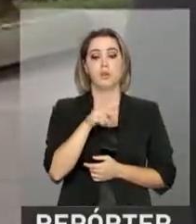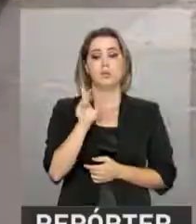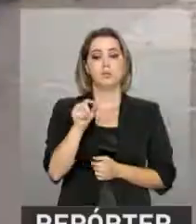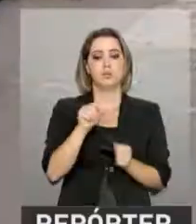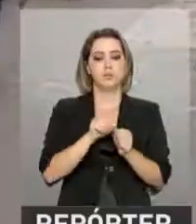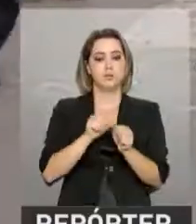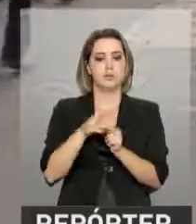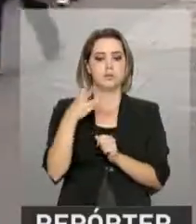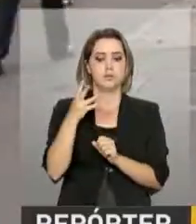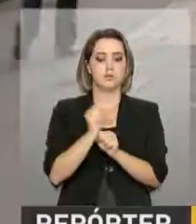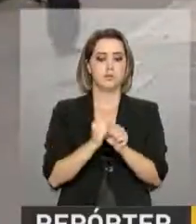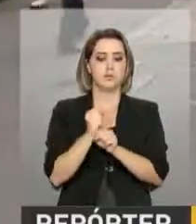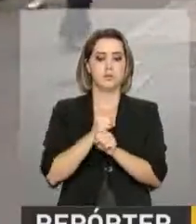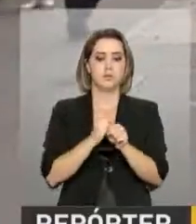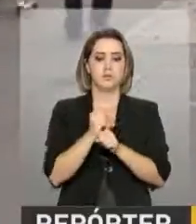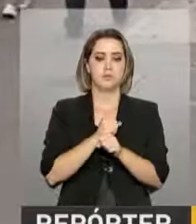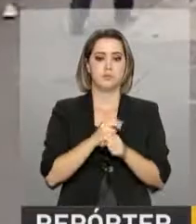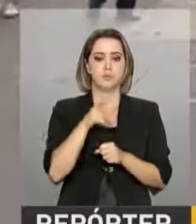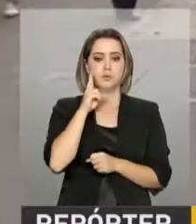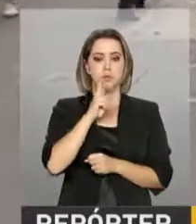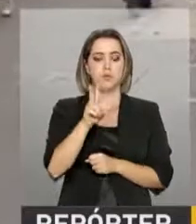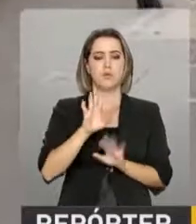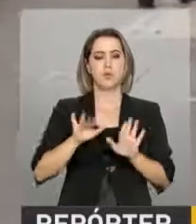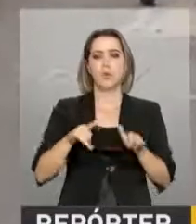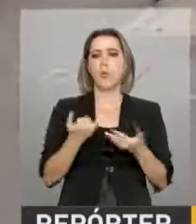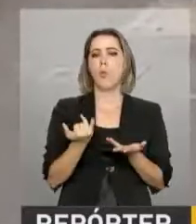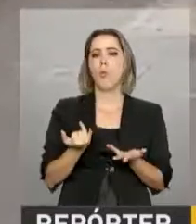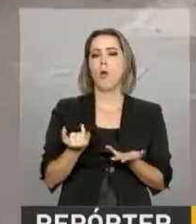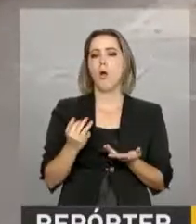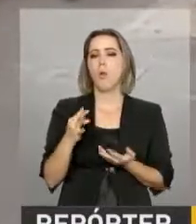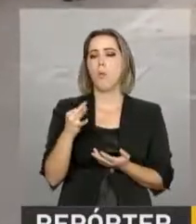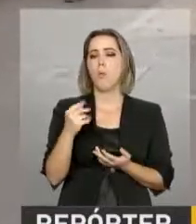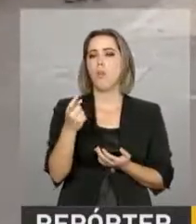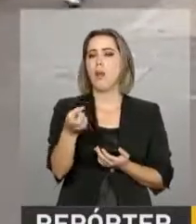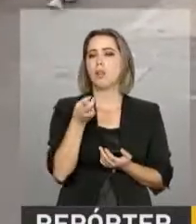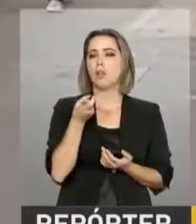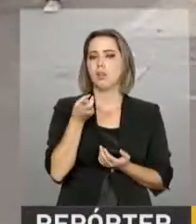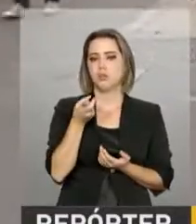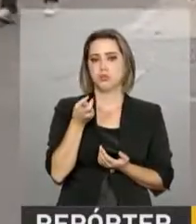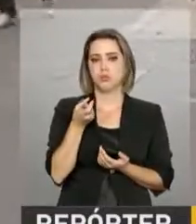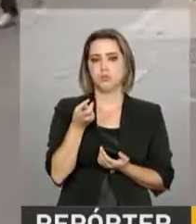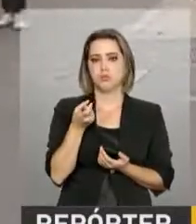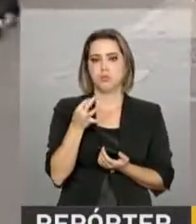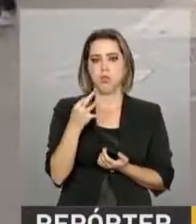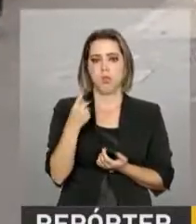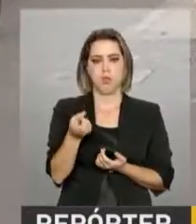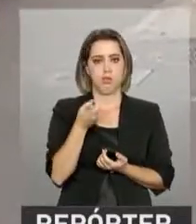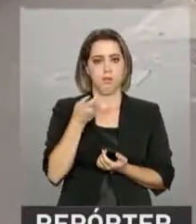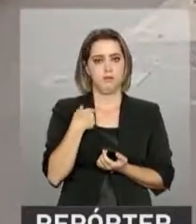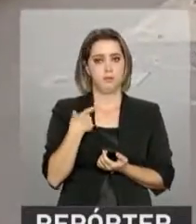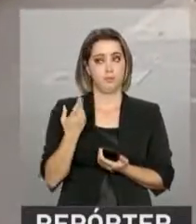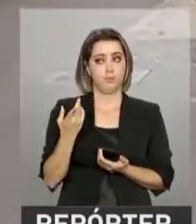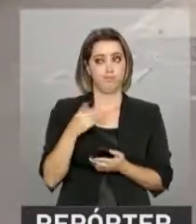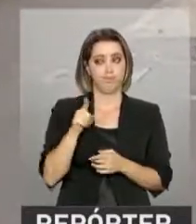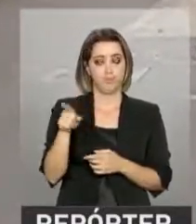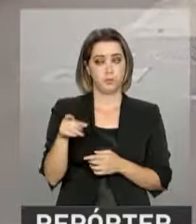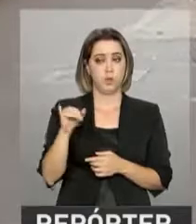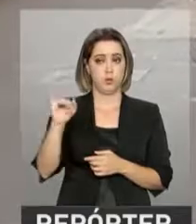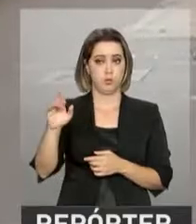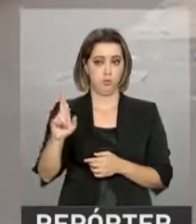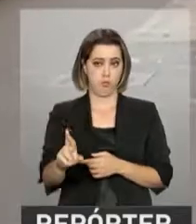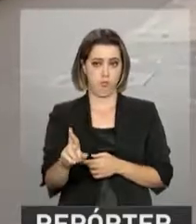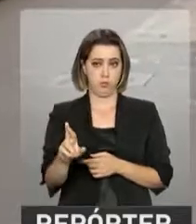3 anos. Eu verifico a taxa, né? O que eu vou pagar quando eu for restituída pelo imposto de